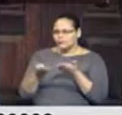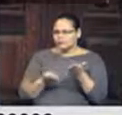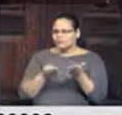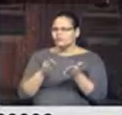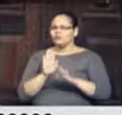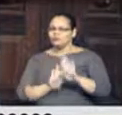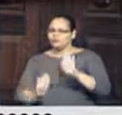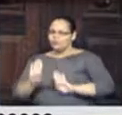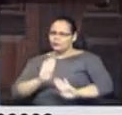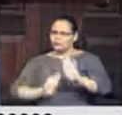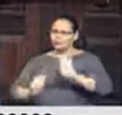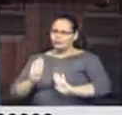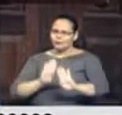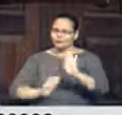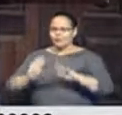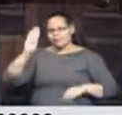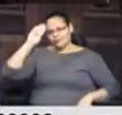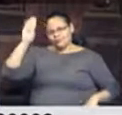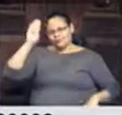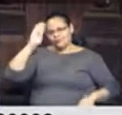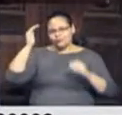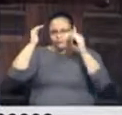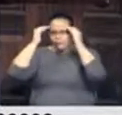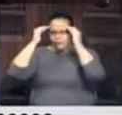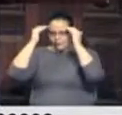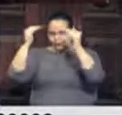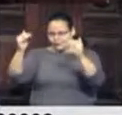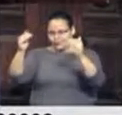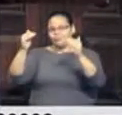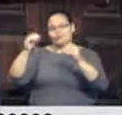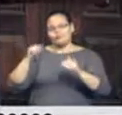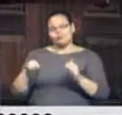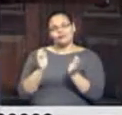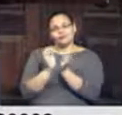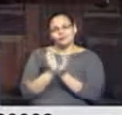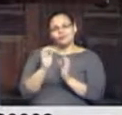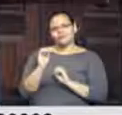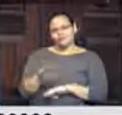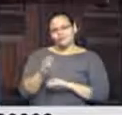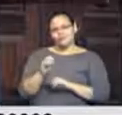cuidado e, acima de tudo, com muito respeito à comunidade escolar. Muito obrigado.